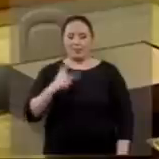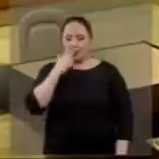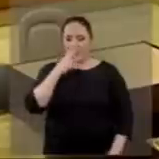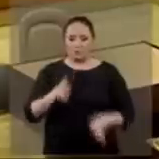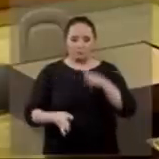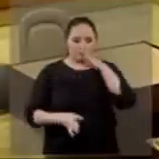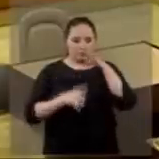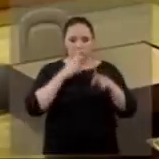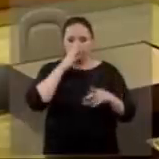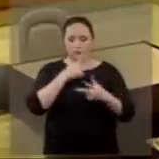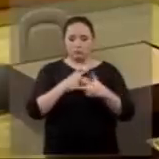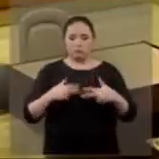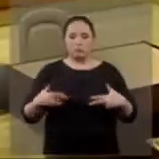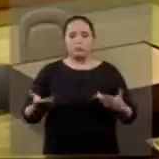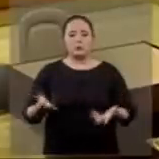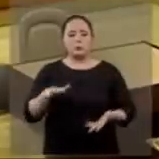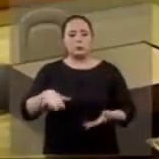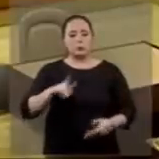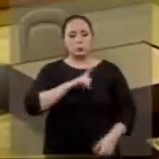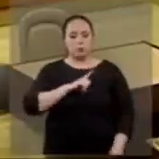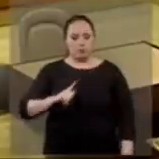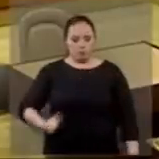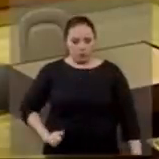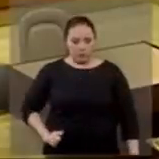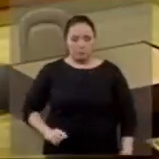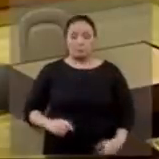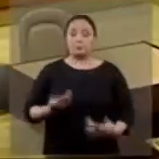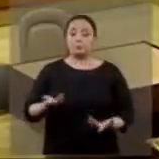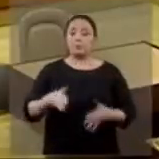das entidades governamentais, que muitas vezes,